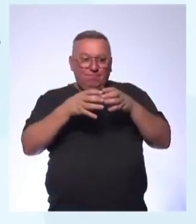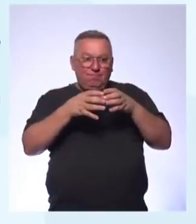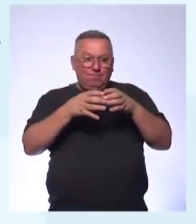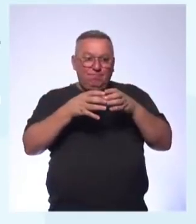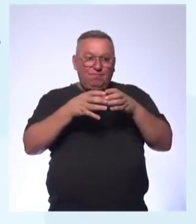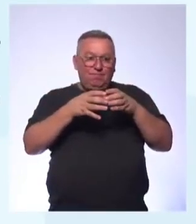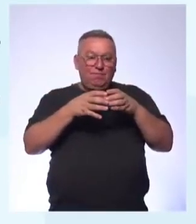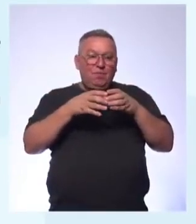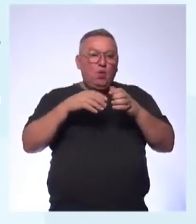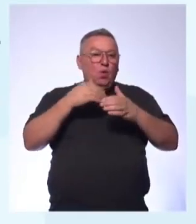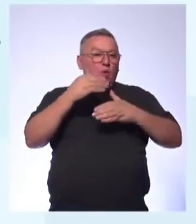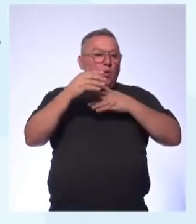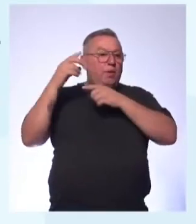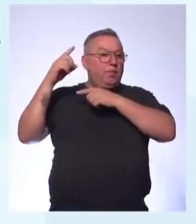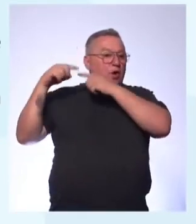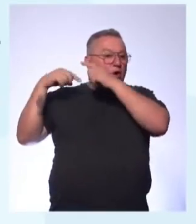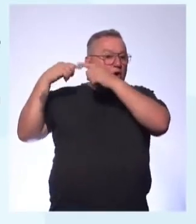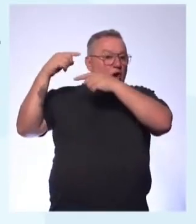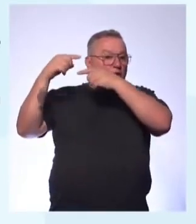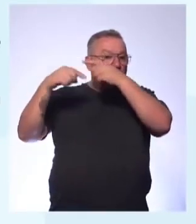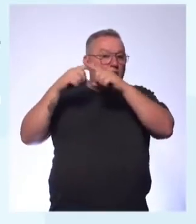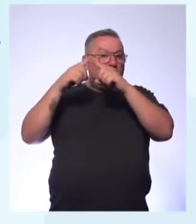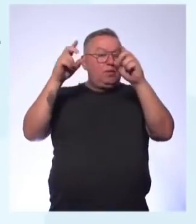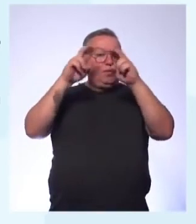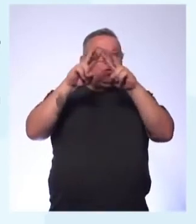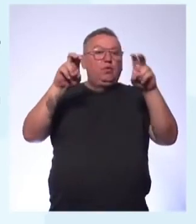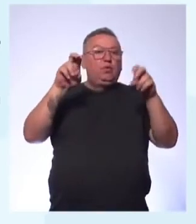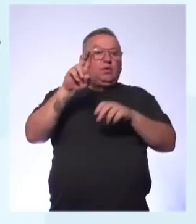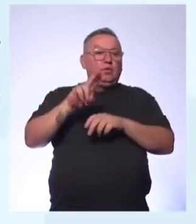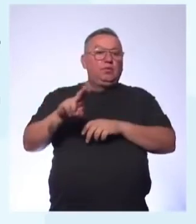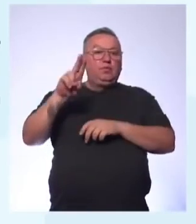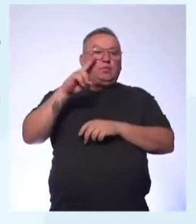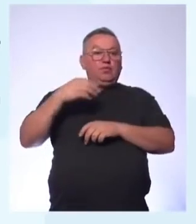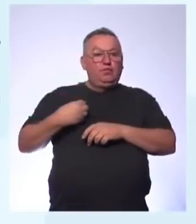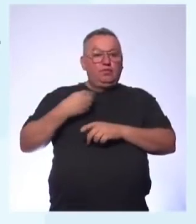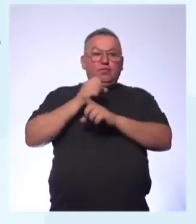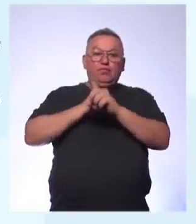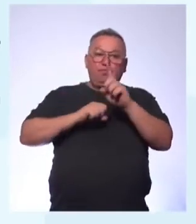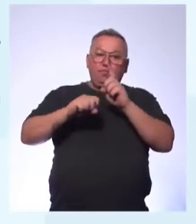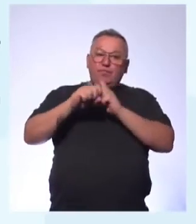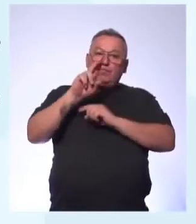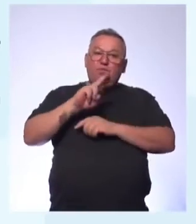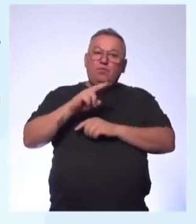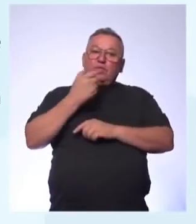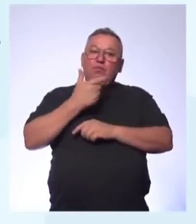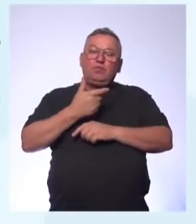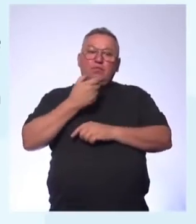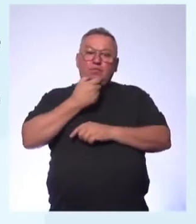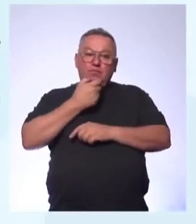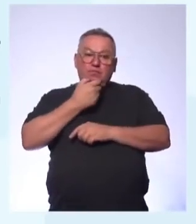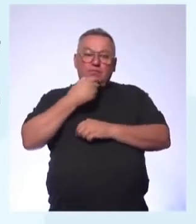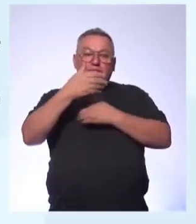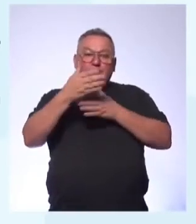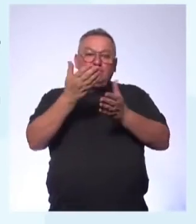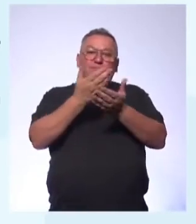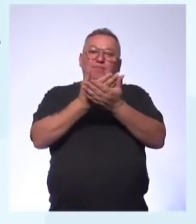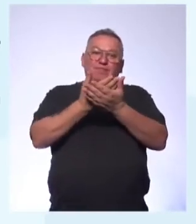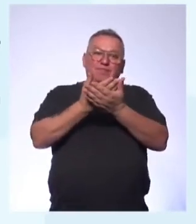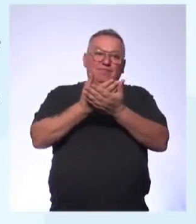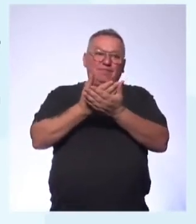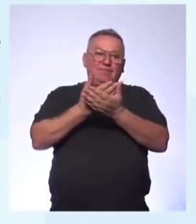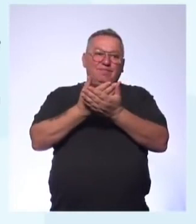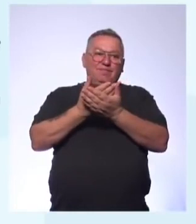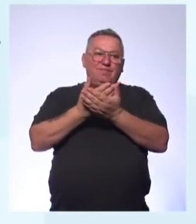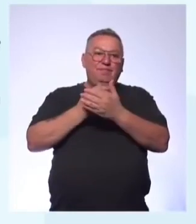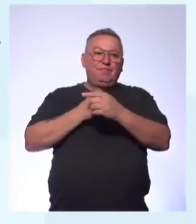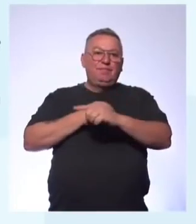Number 16. Construir repertório relativo às expressões usadas para o convívio social e o uso da língua inglesa em sala de aula.